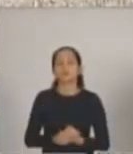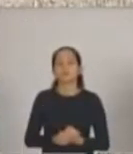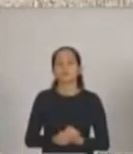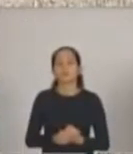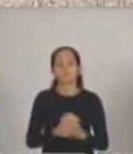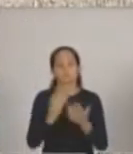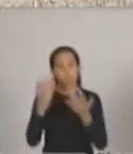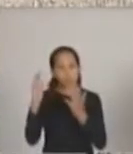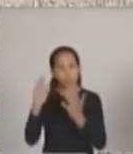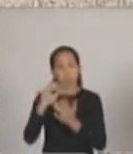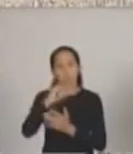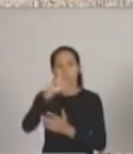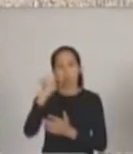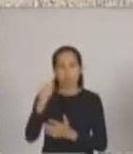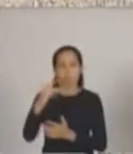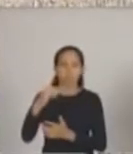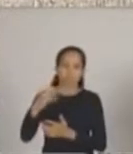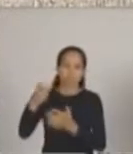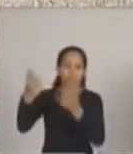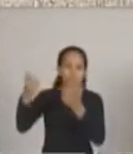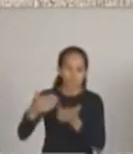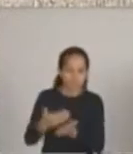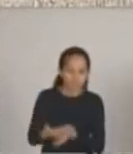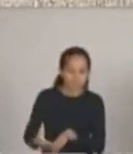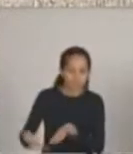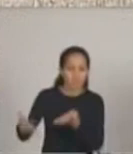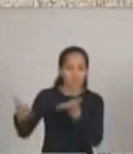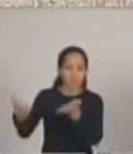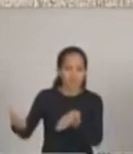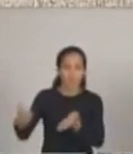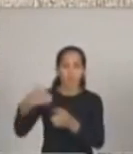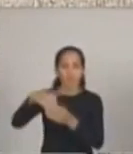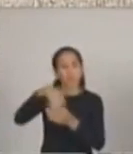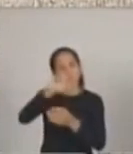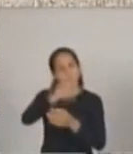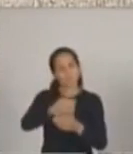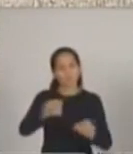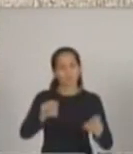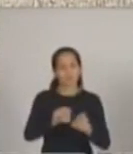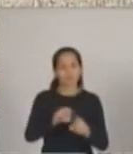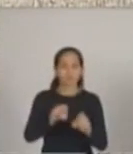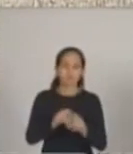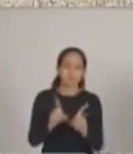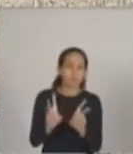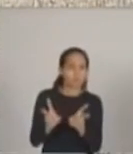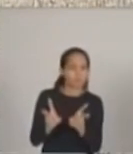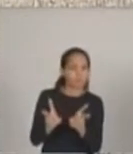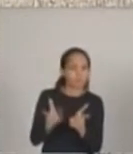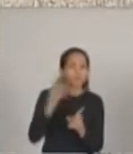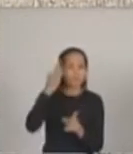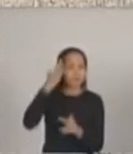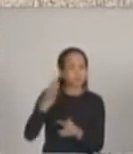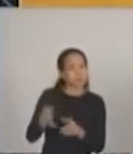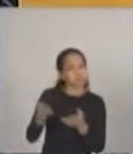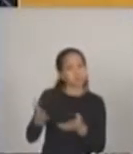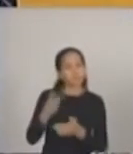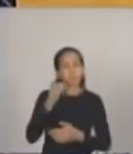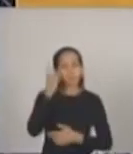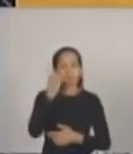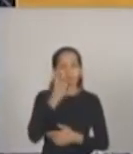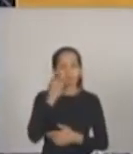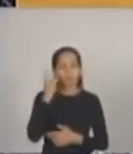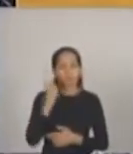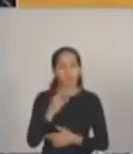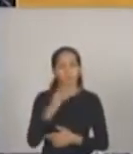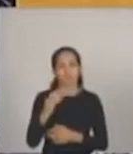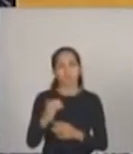Parabenizo a deputada Janete pela iniciativa e voto sim também pela mesma, pelo mesmo entendimento. Deputado Zé